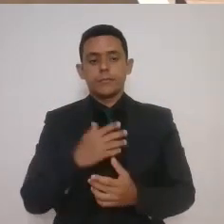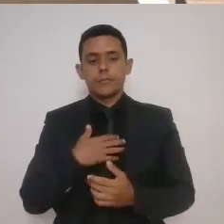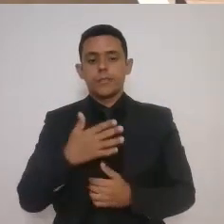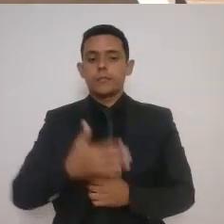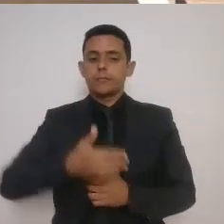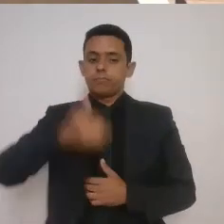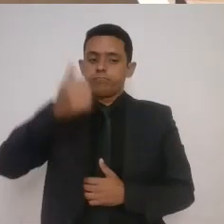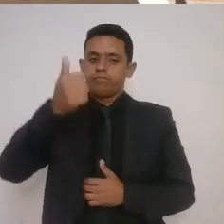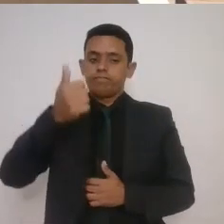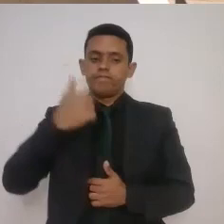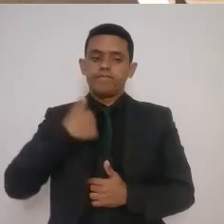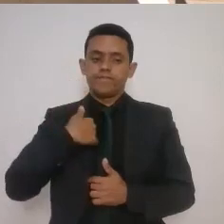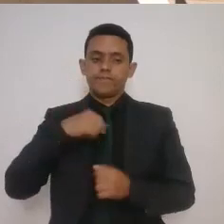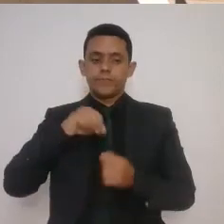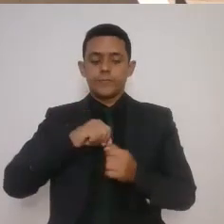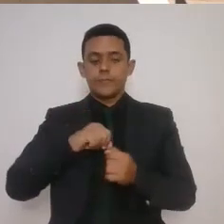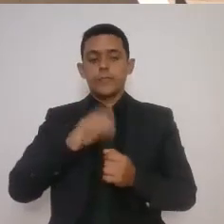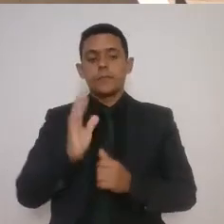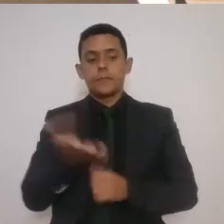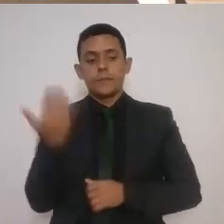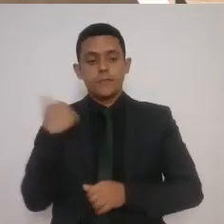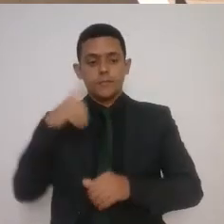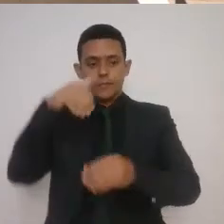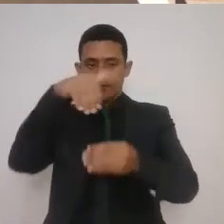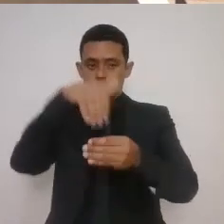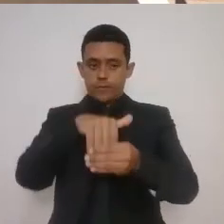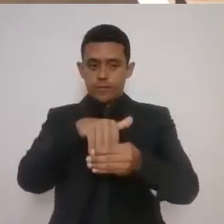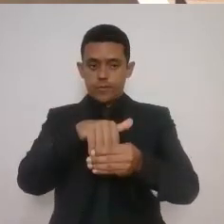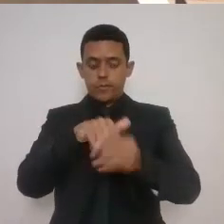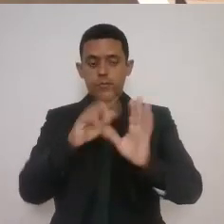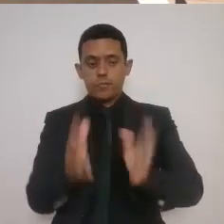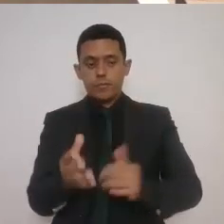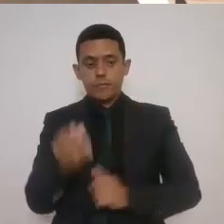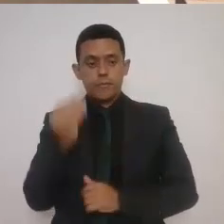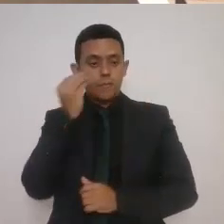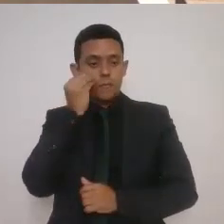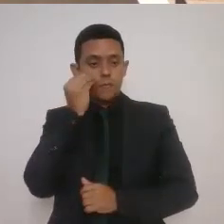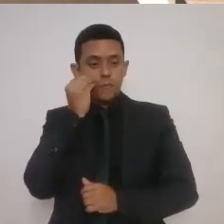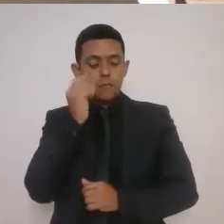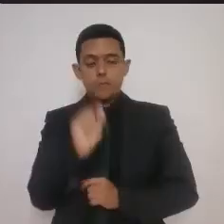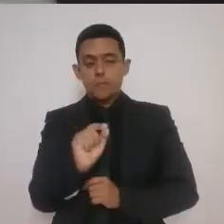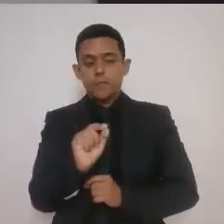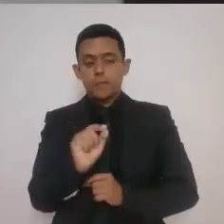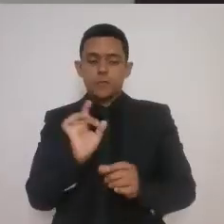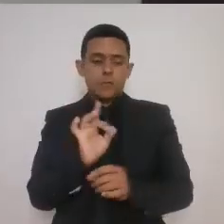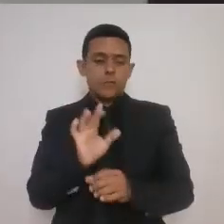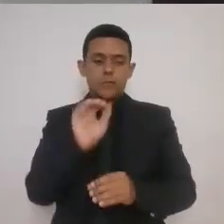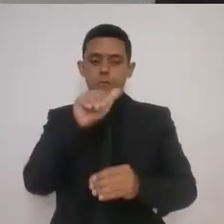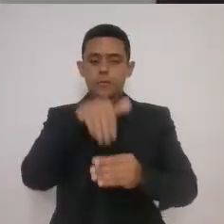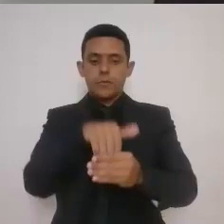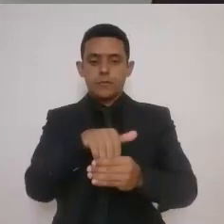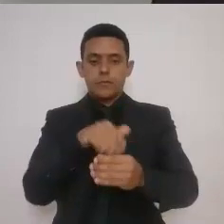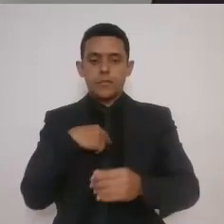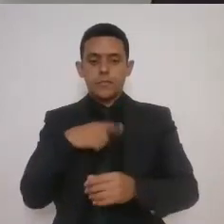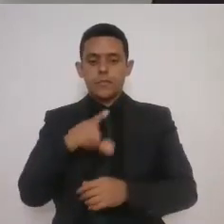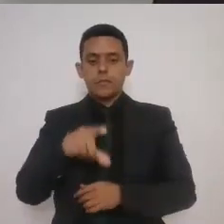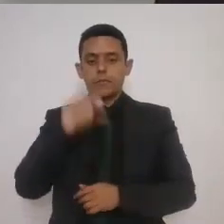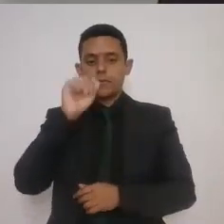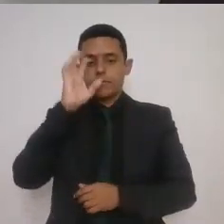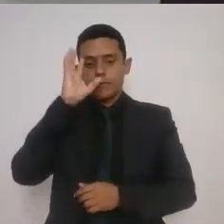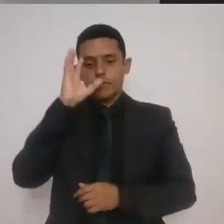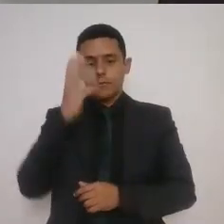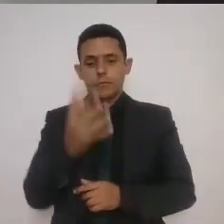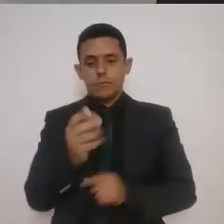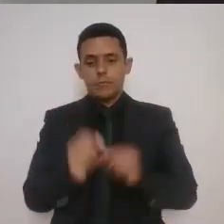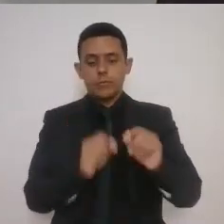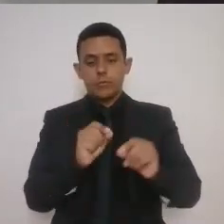lançado voto inicialmente, aliás, uma intenção de voto, simplesmente, eu resolvi destacar